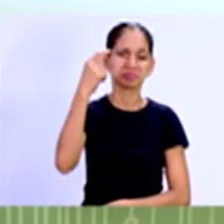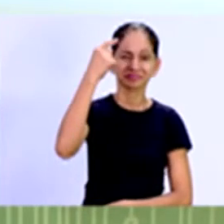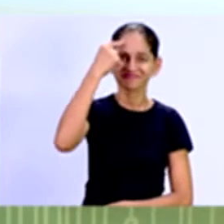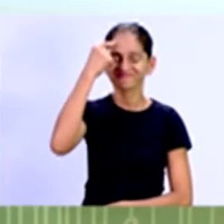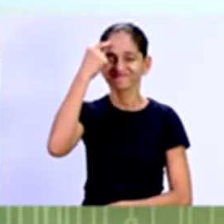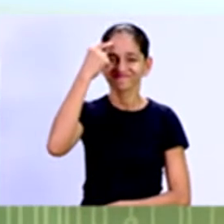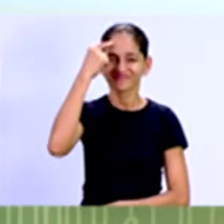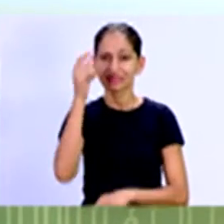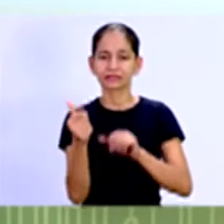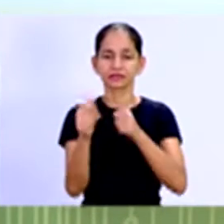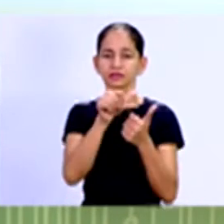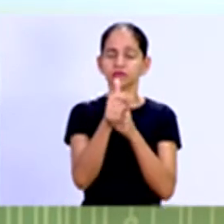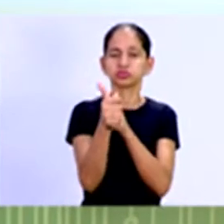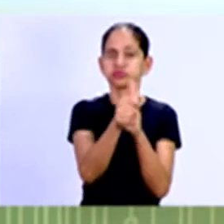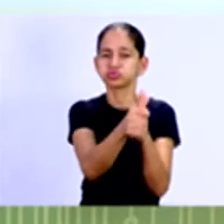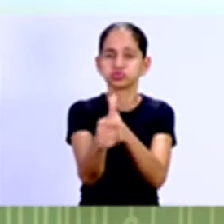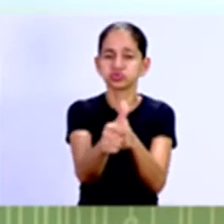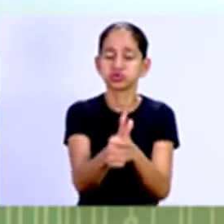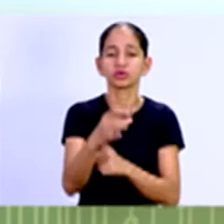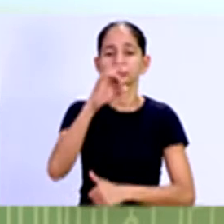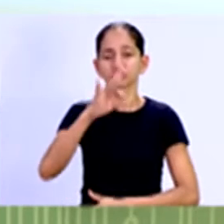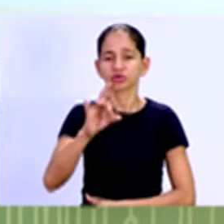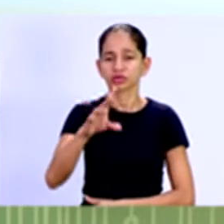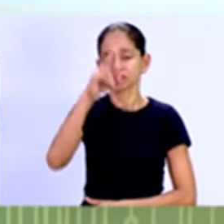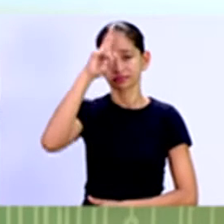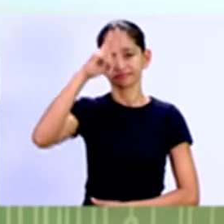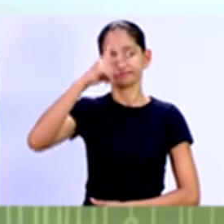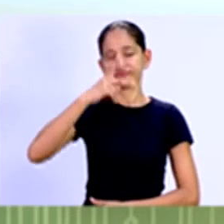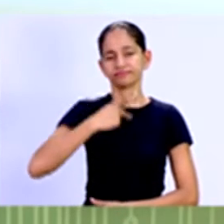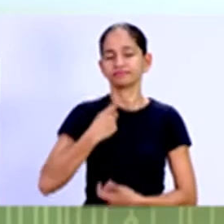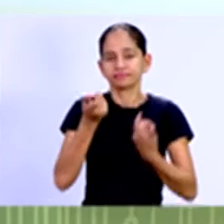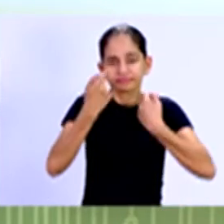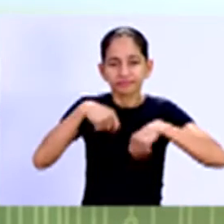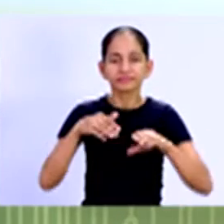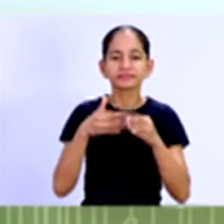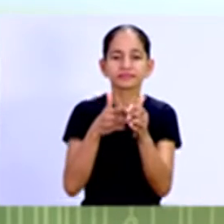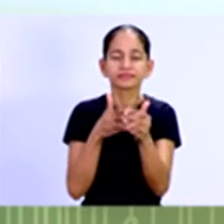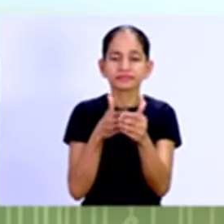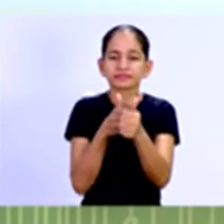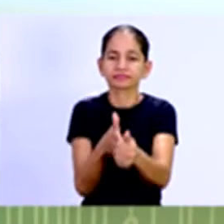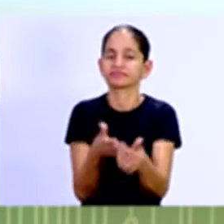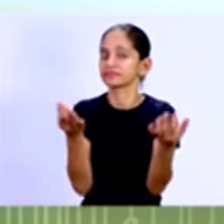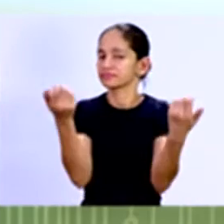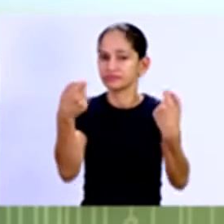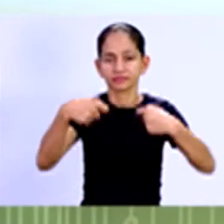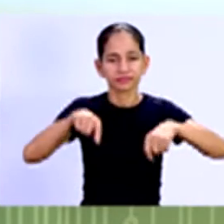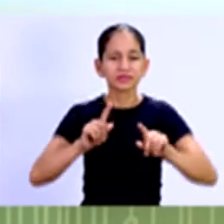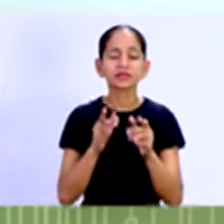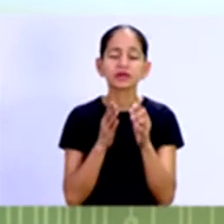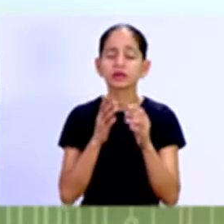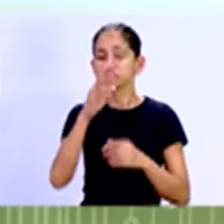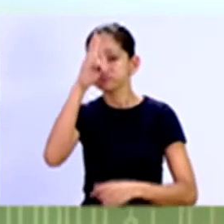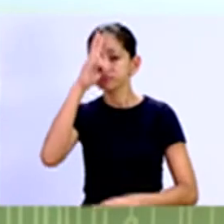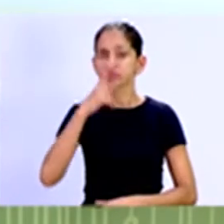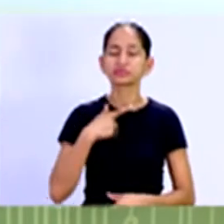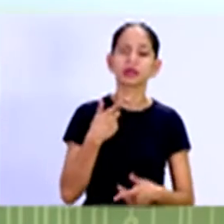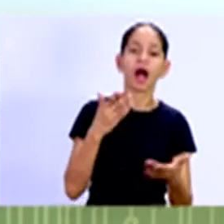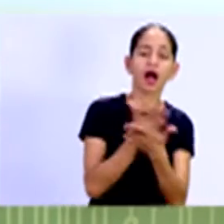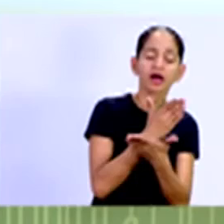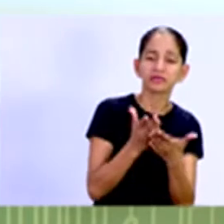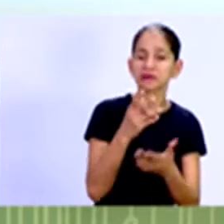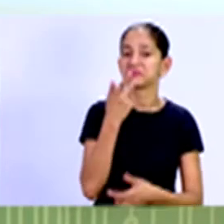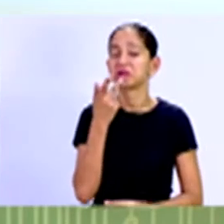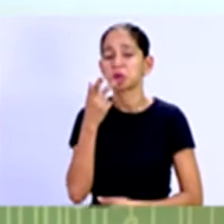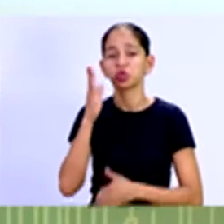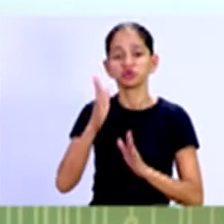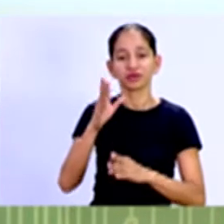se autoguiar e, ao mesmo tempo, né, por que nós não estamos agindo moralmente ou eticamente, se isso foi definido